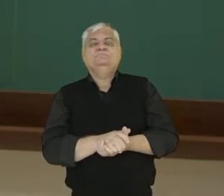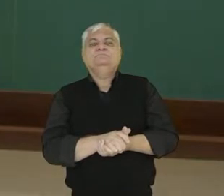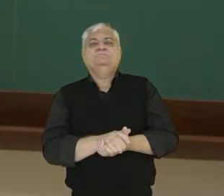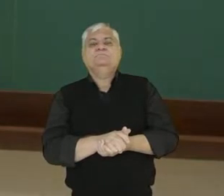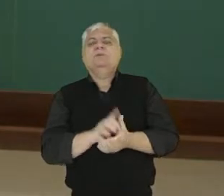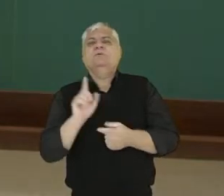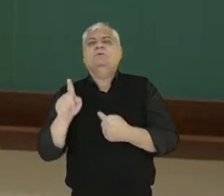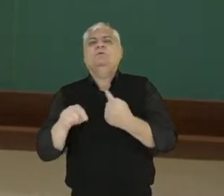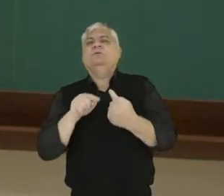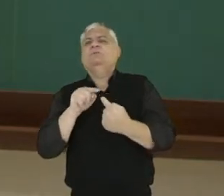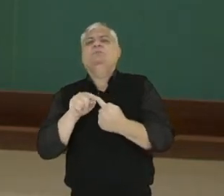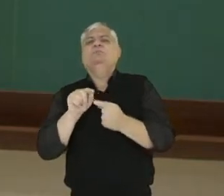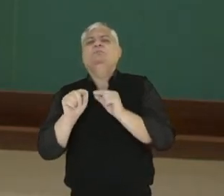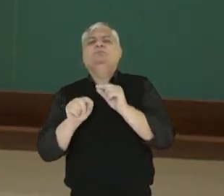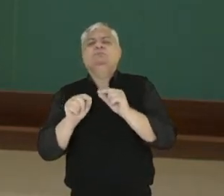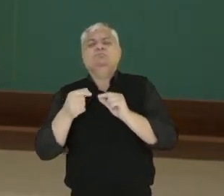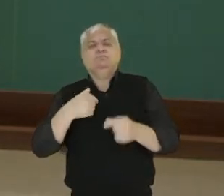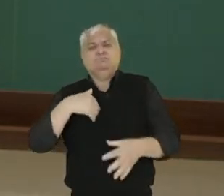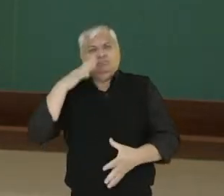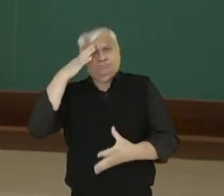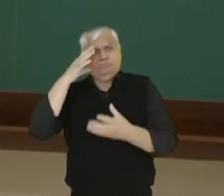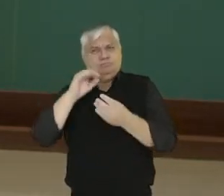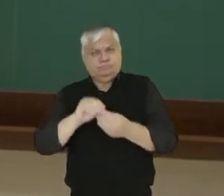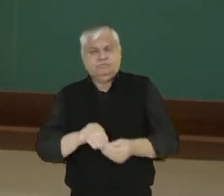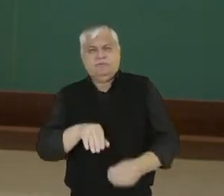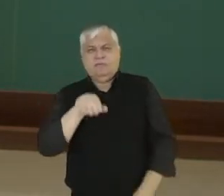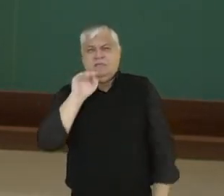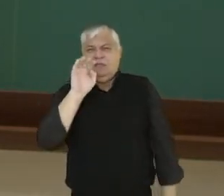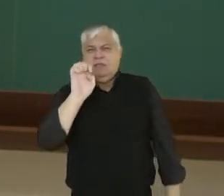nosso objetivo aqui é compreender que a energia